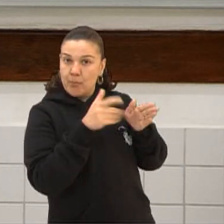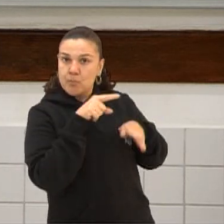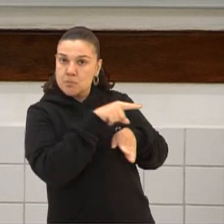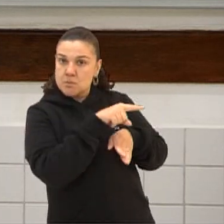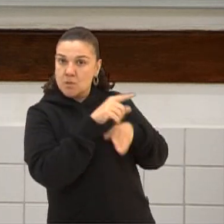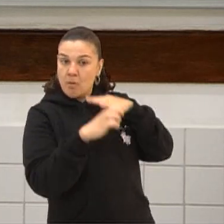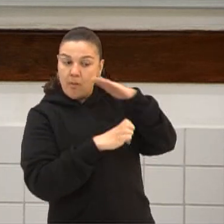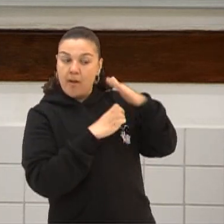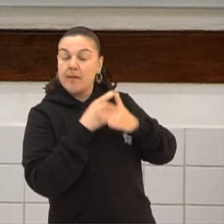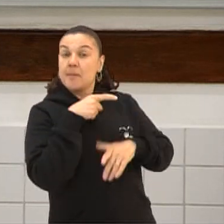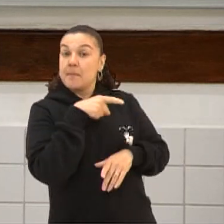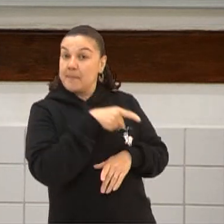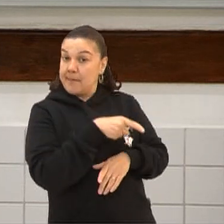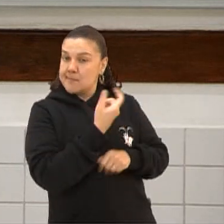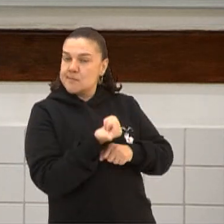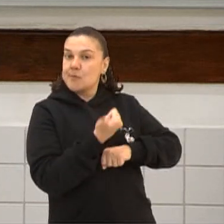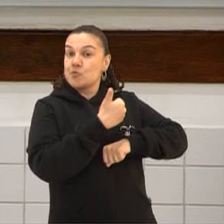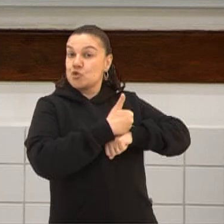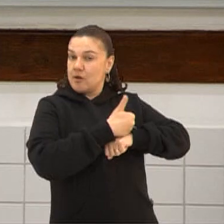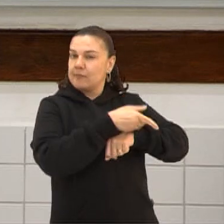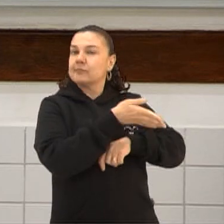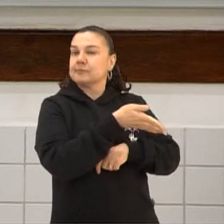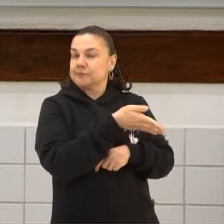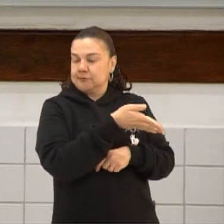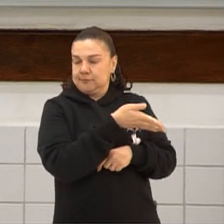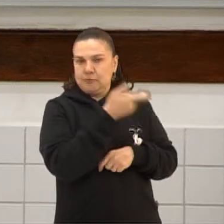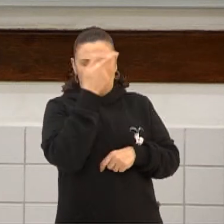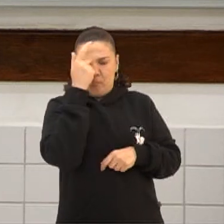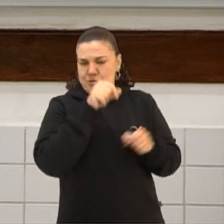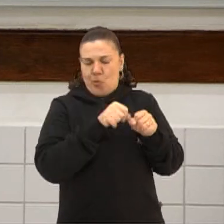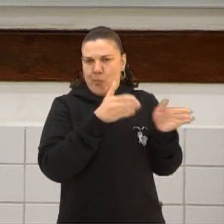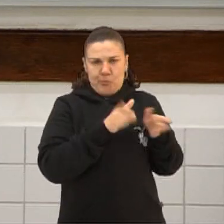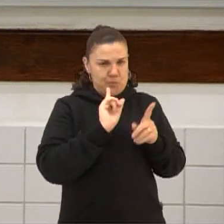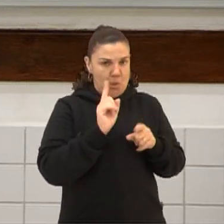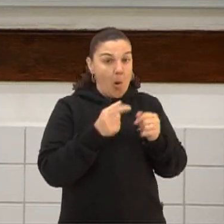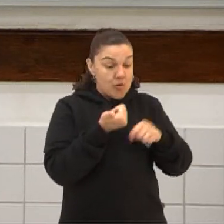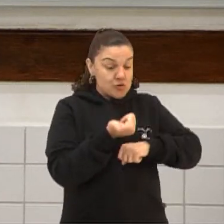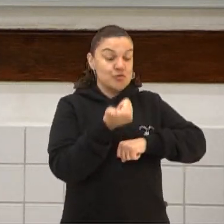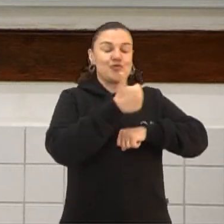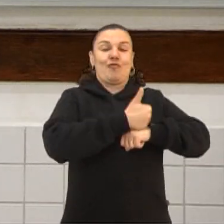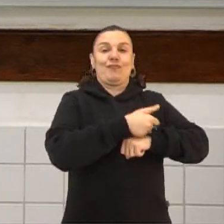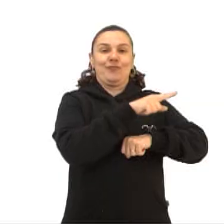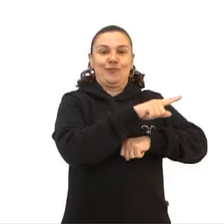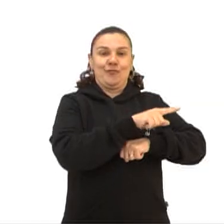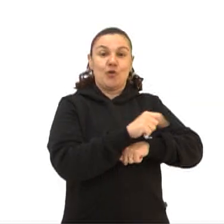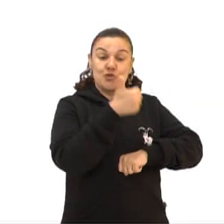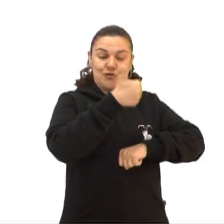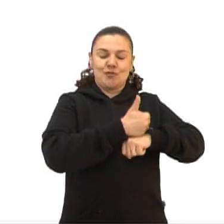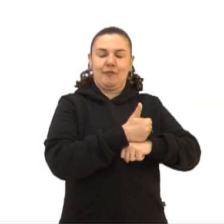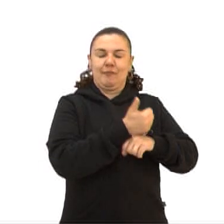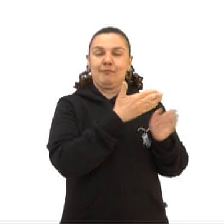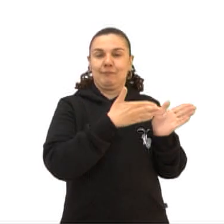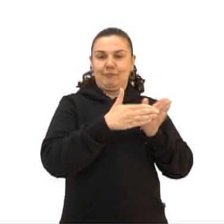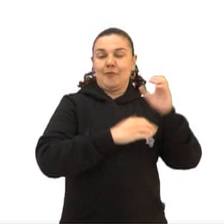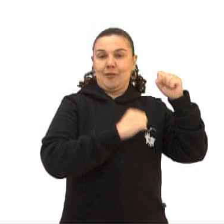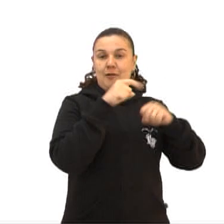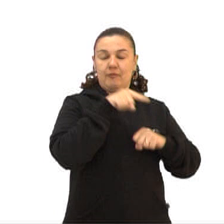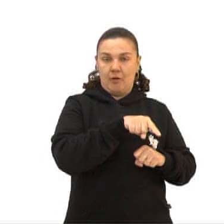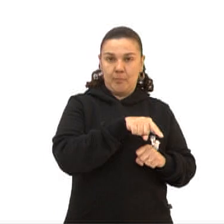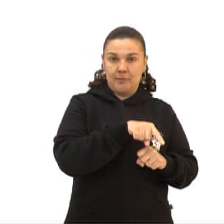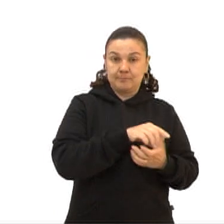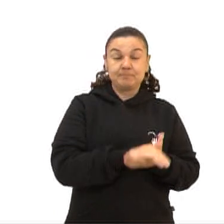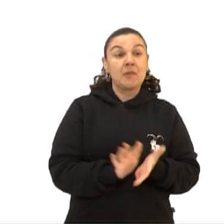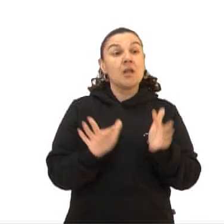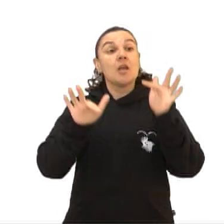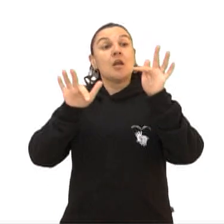para quem é dono da fábrica que produz o celular. E na outra ponta lá da